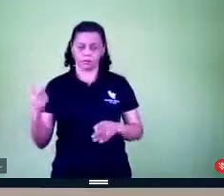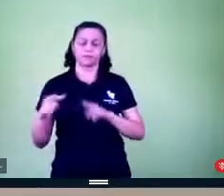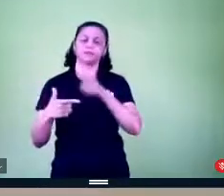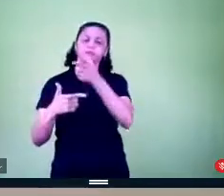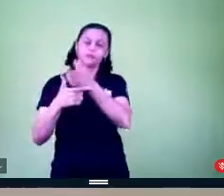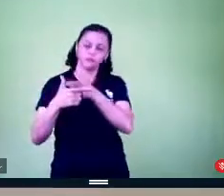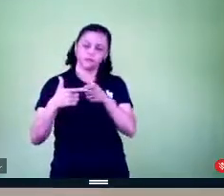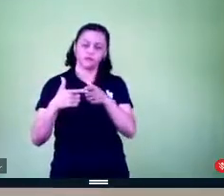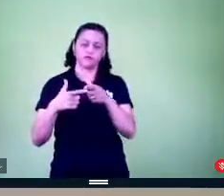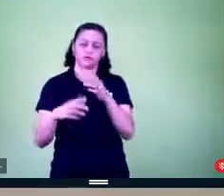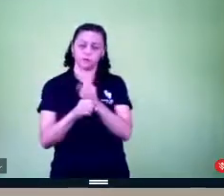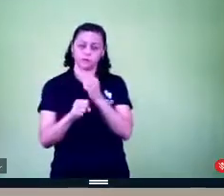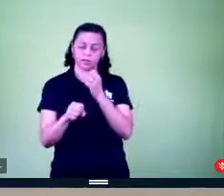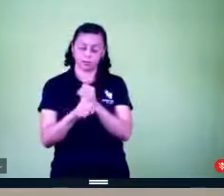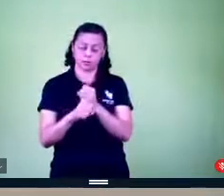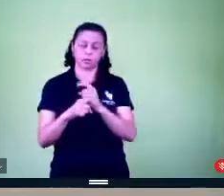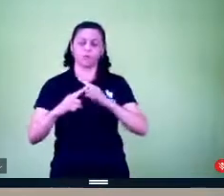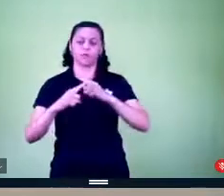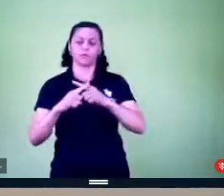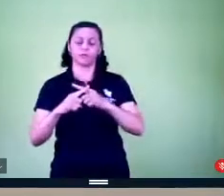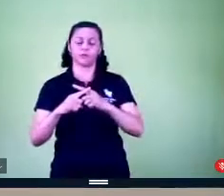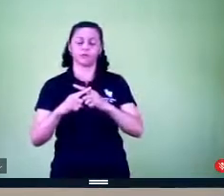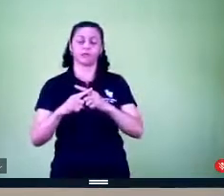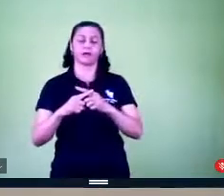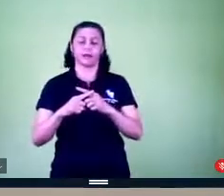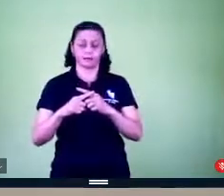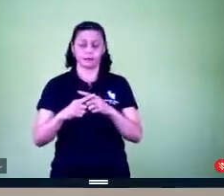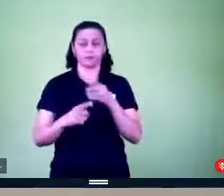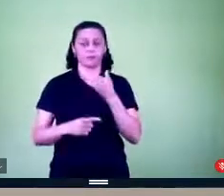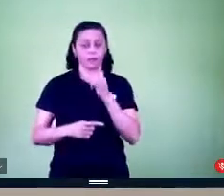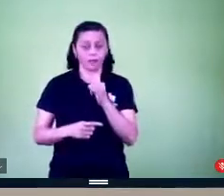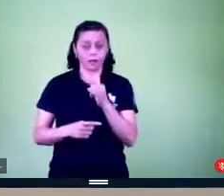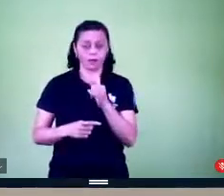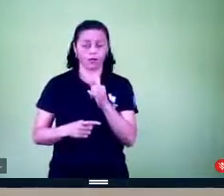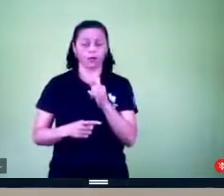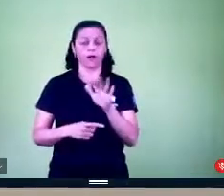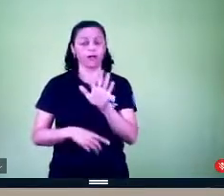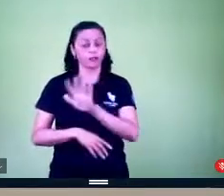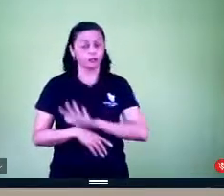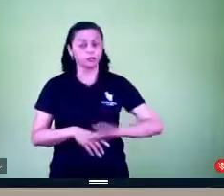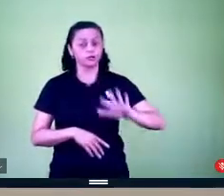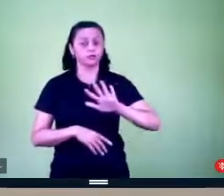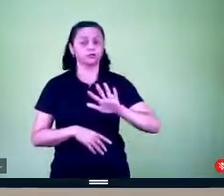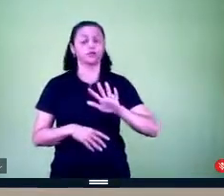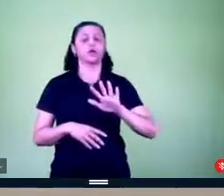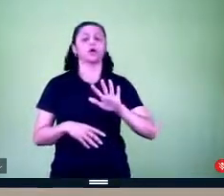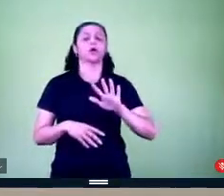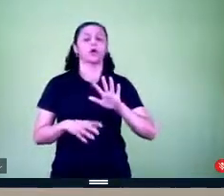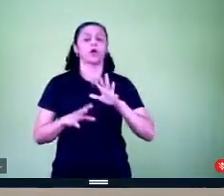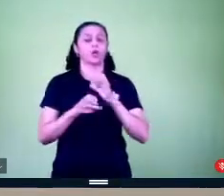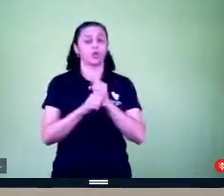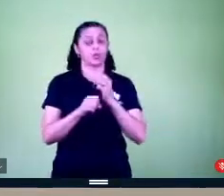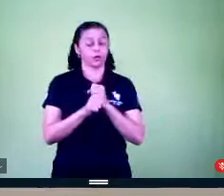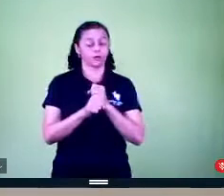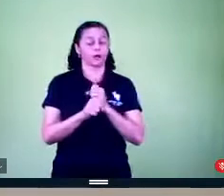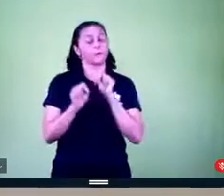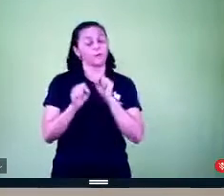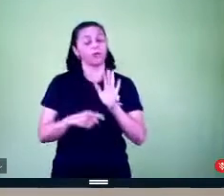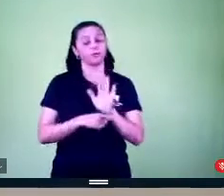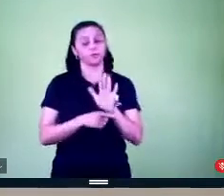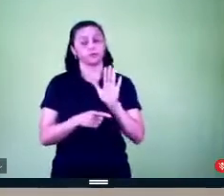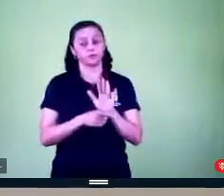corrente total. Pode ajudar bastante aí a velocidade da nossa análise. Então lembra, o divisor de tensão era diferente, era o